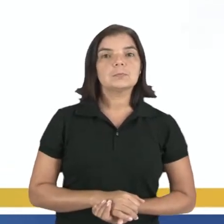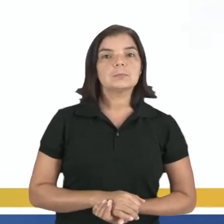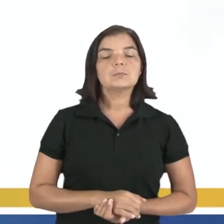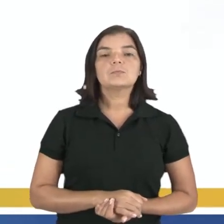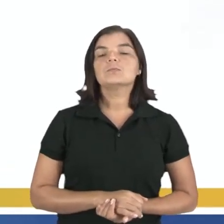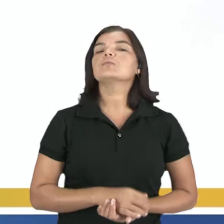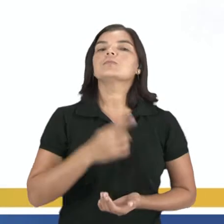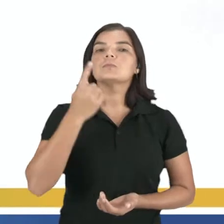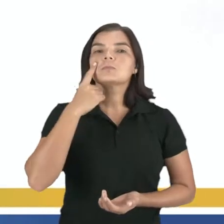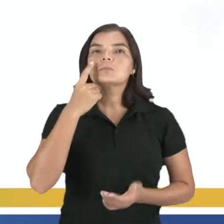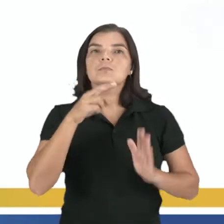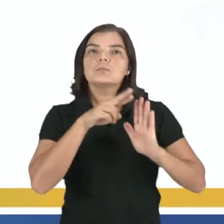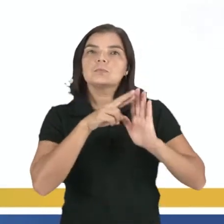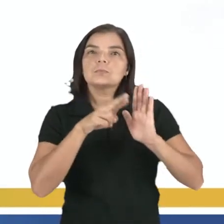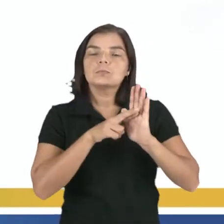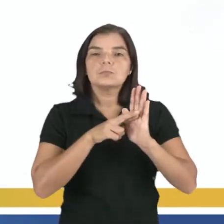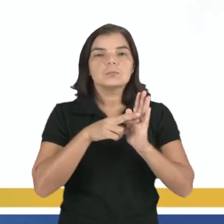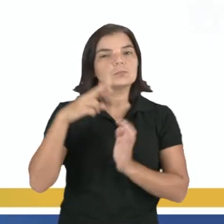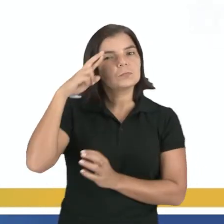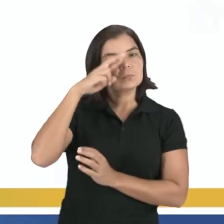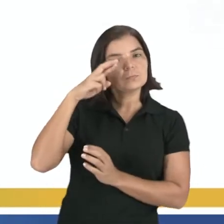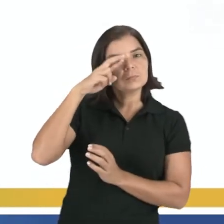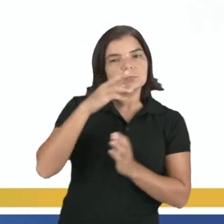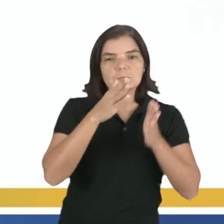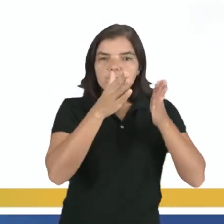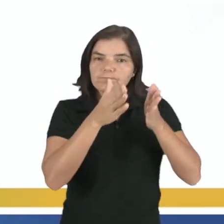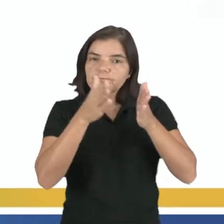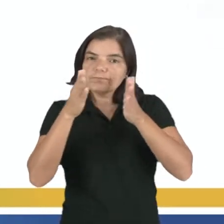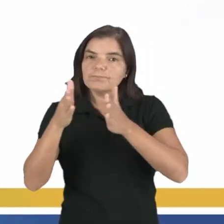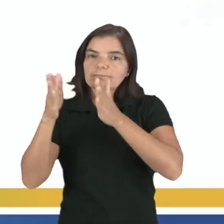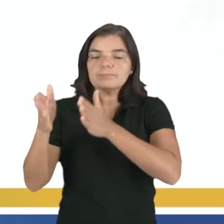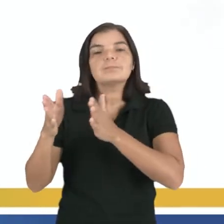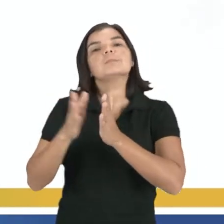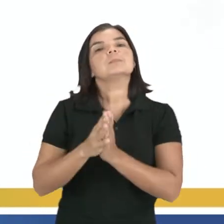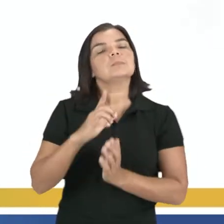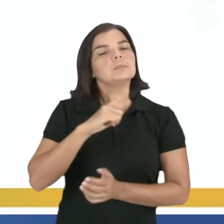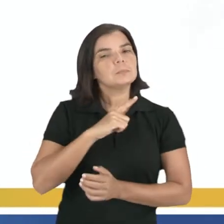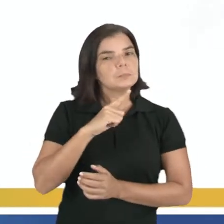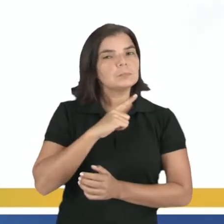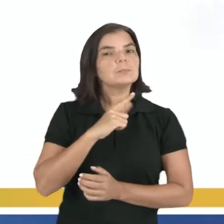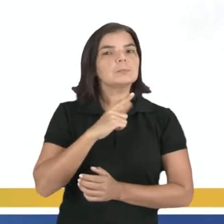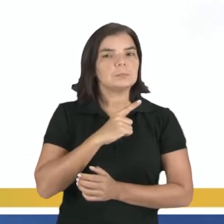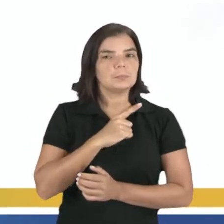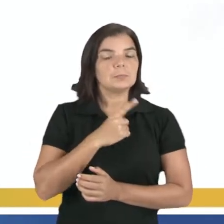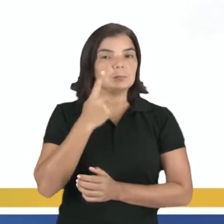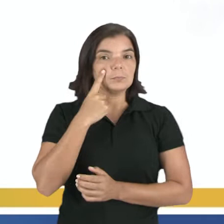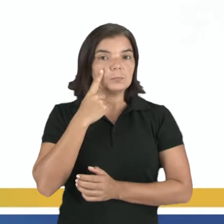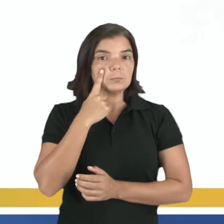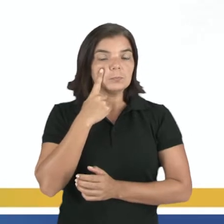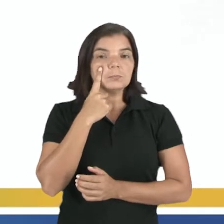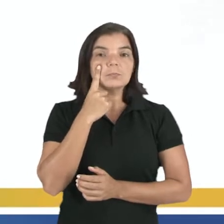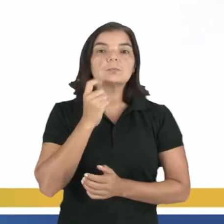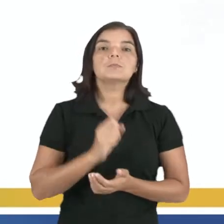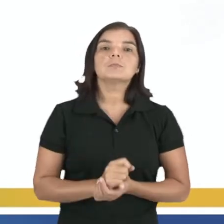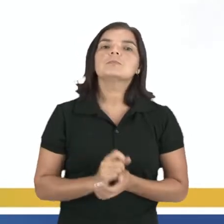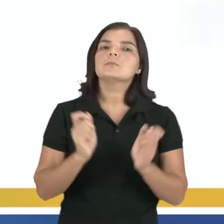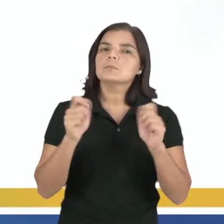Padrões observáveis em sequências. Algumas sequências, quando você olha para elas,